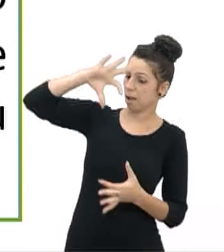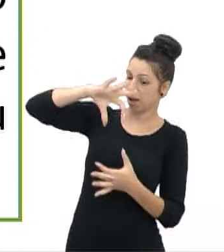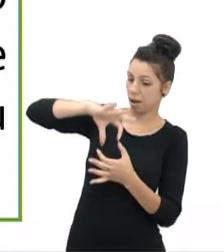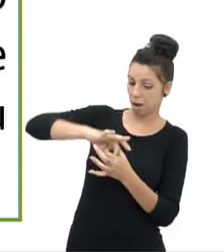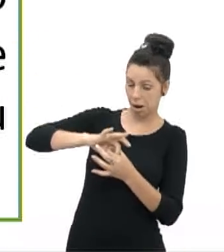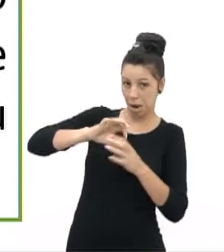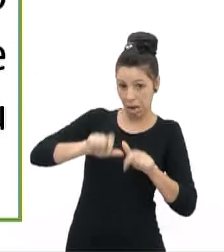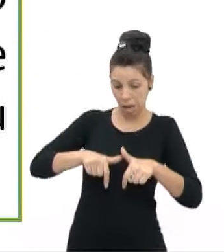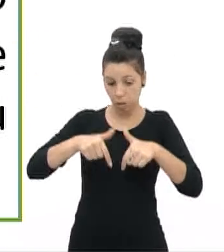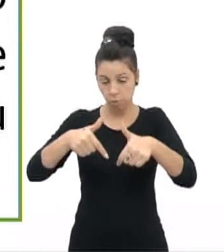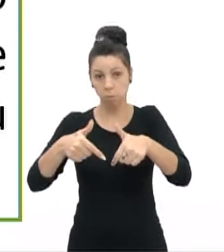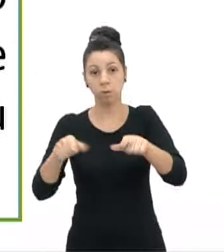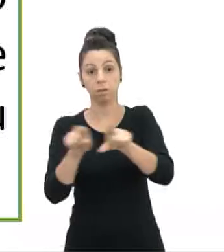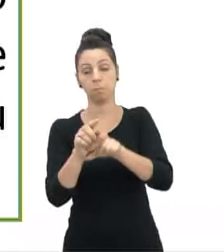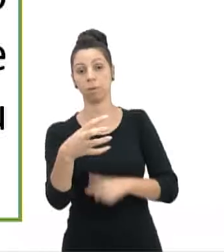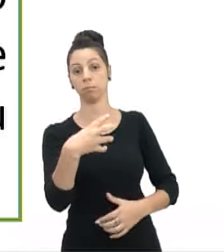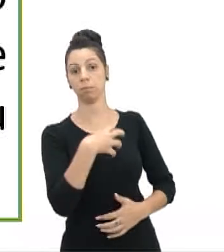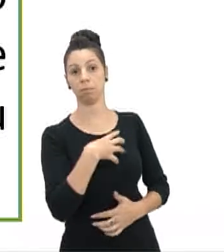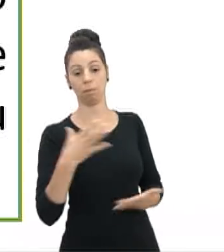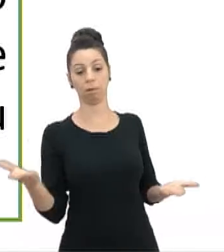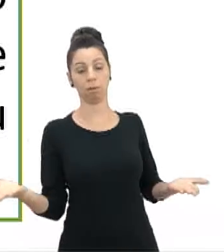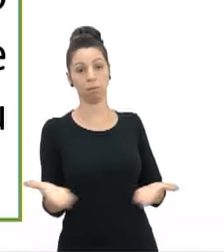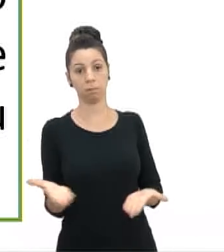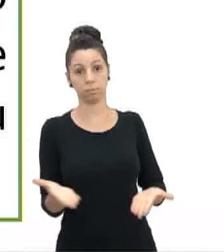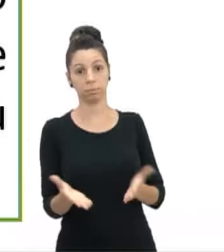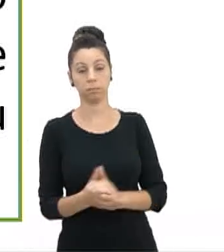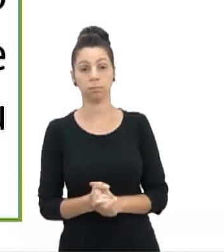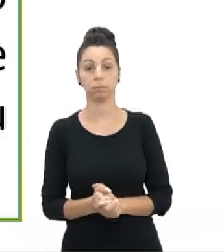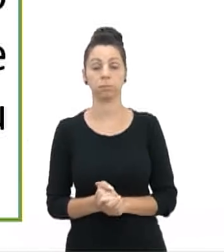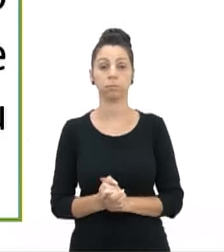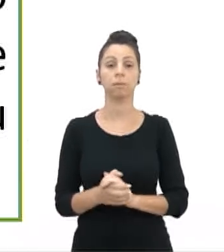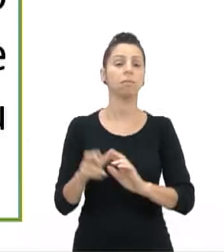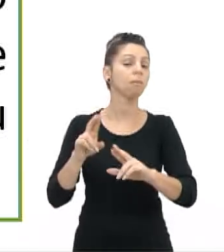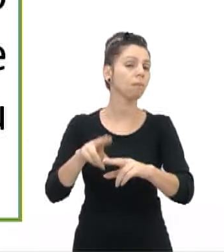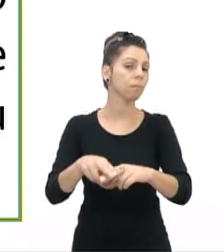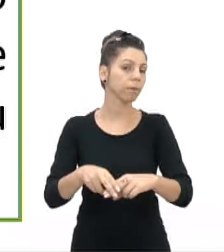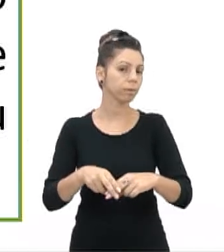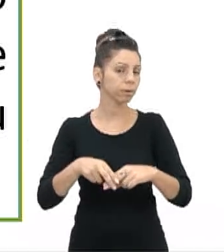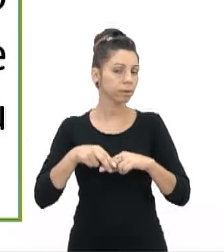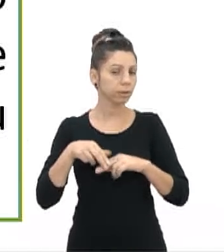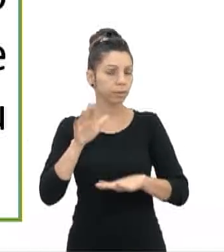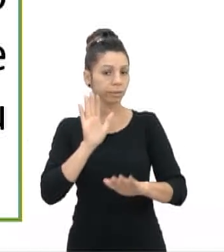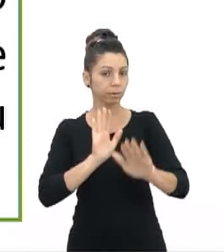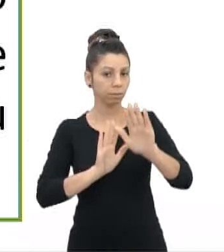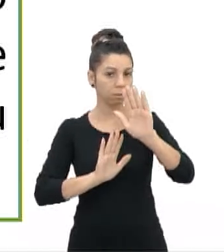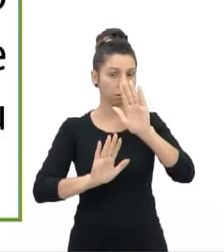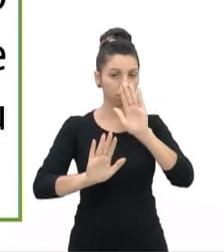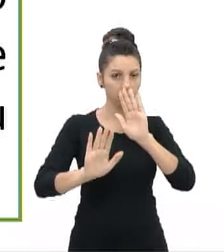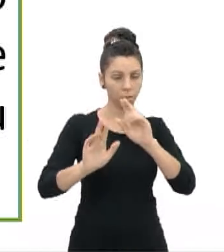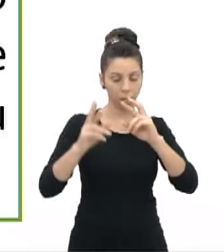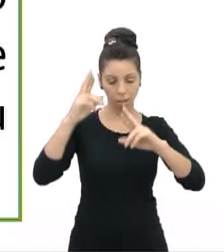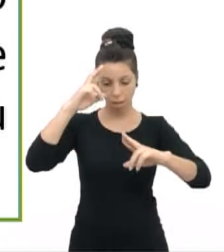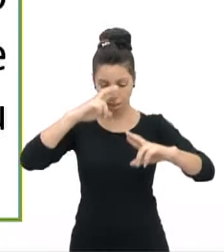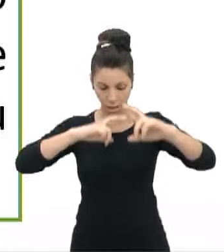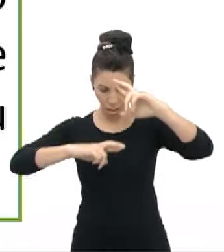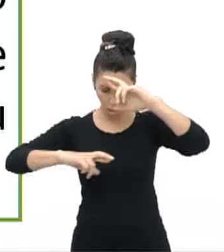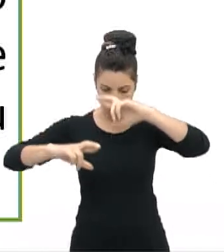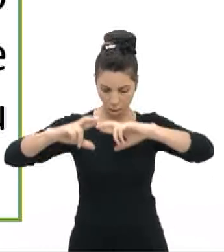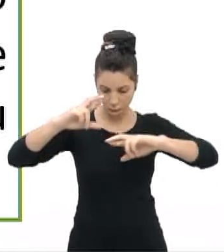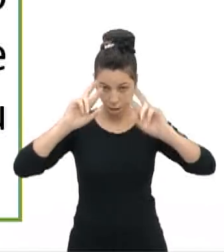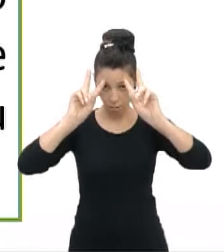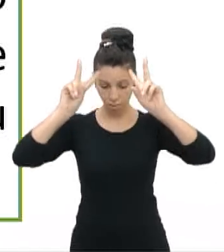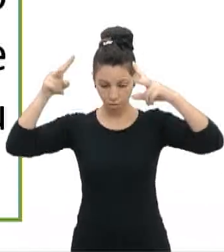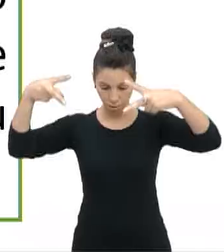sentimentos, aqui e agora. Por isso, cuidadosamente, avalie o que você tem pensado